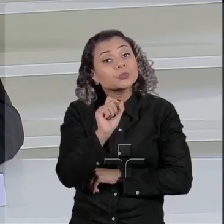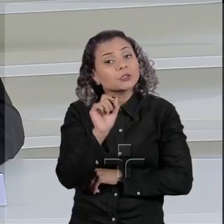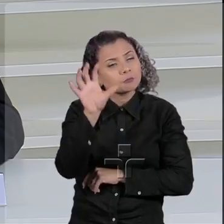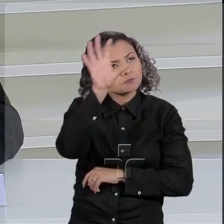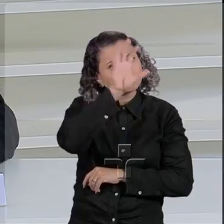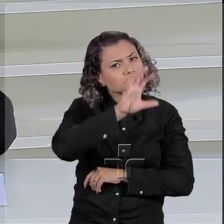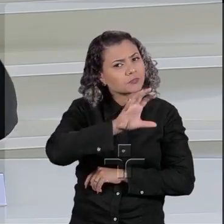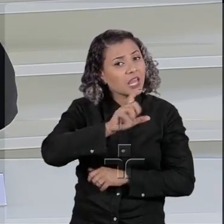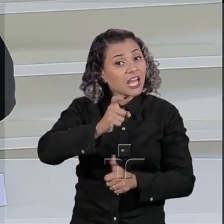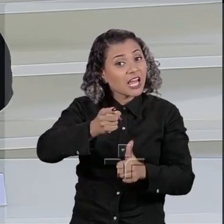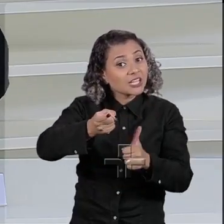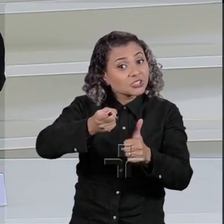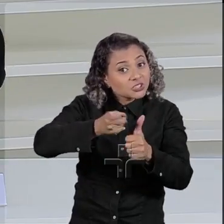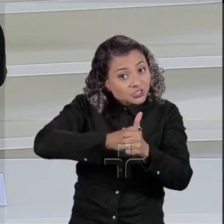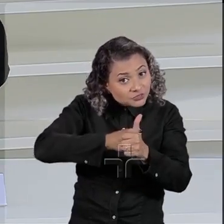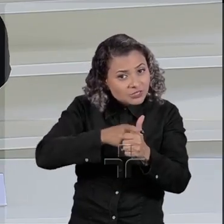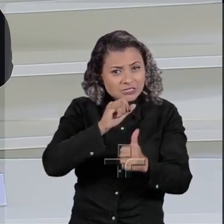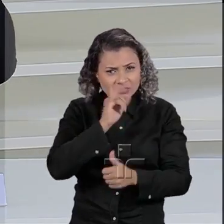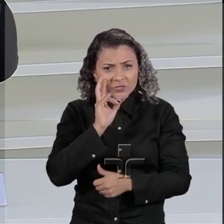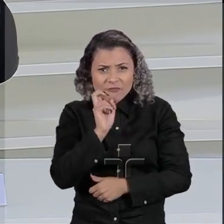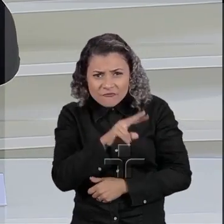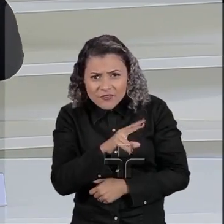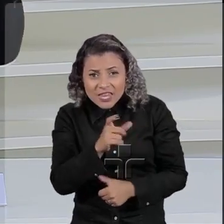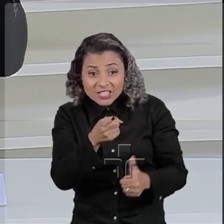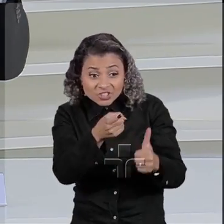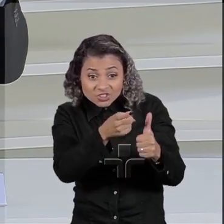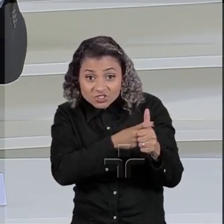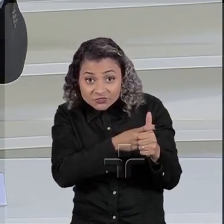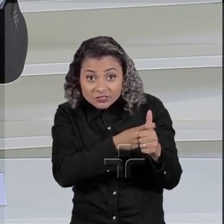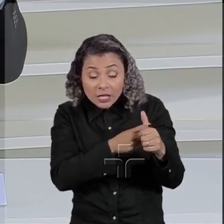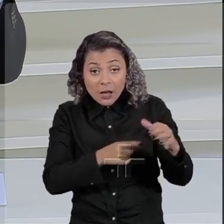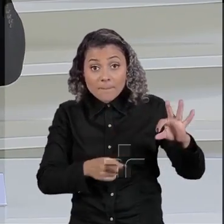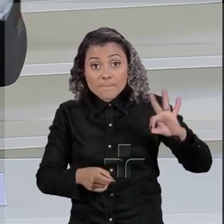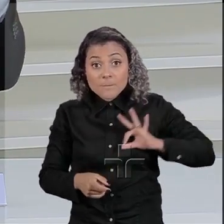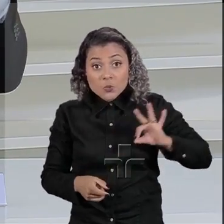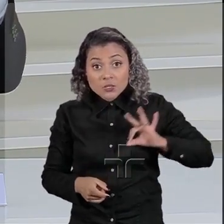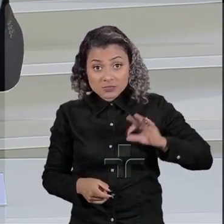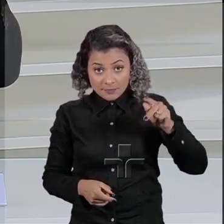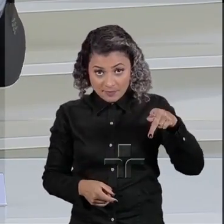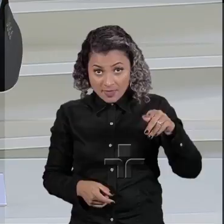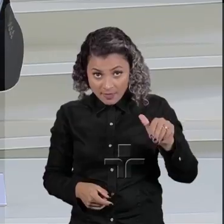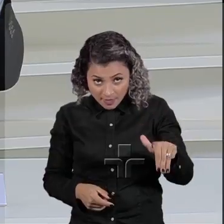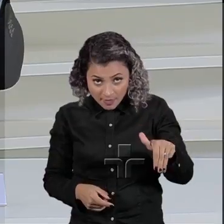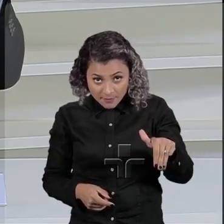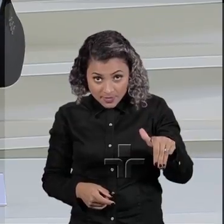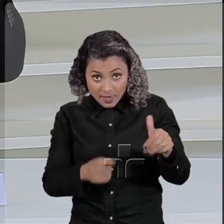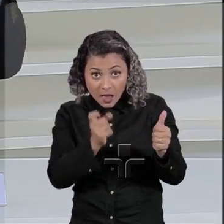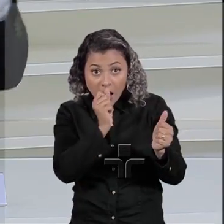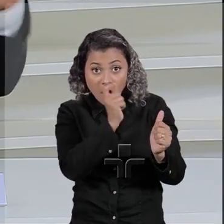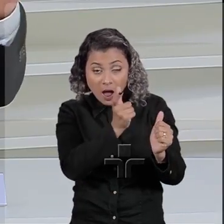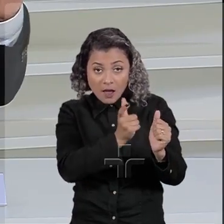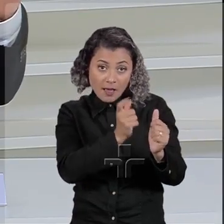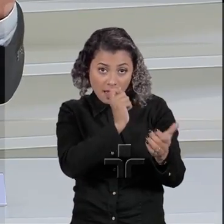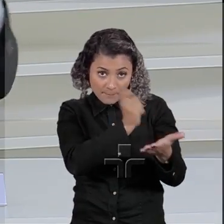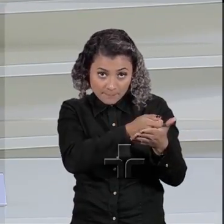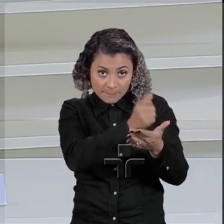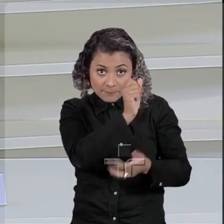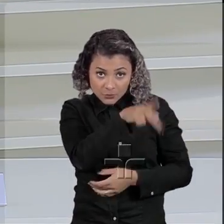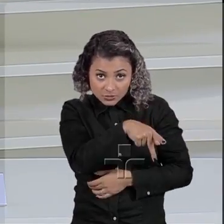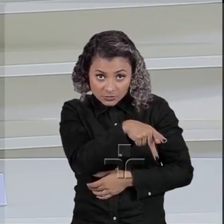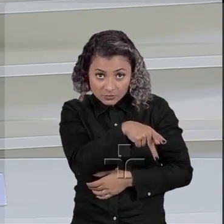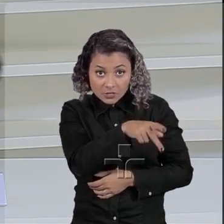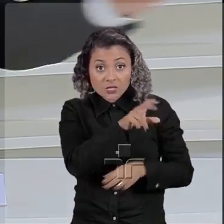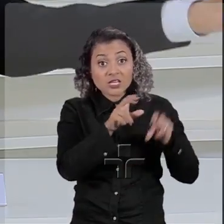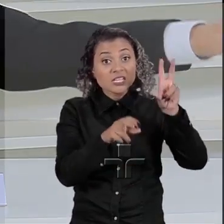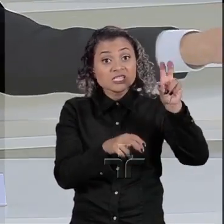o déficit, se você pegar o déficit da Polícia Militar, déficit previdenciário, ele sozinho é